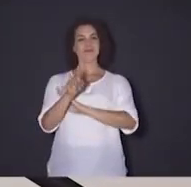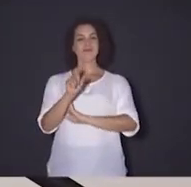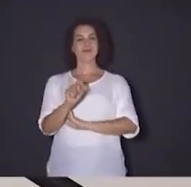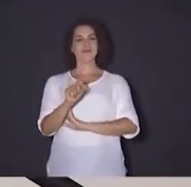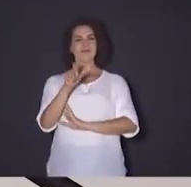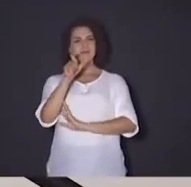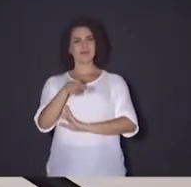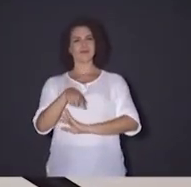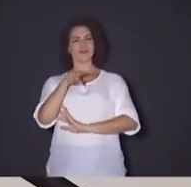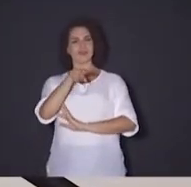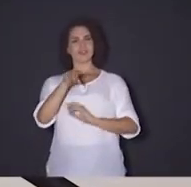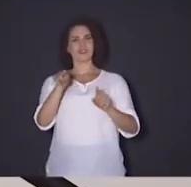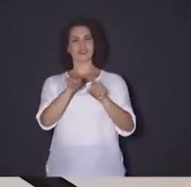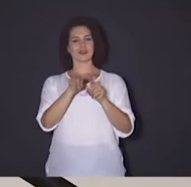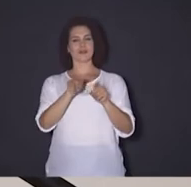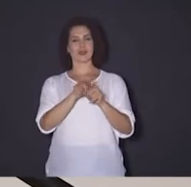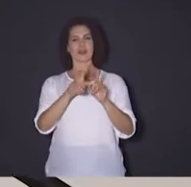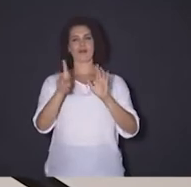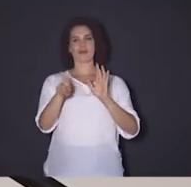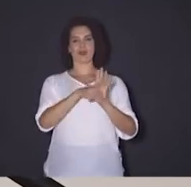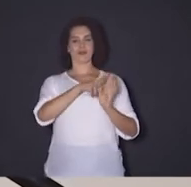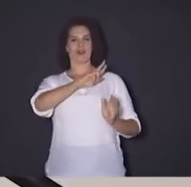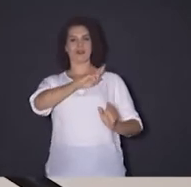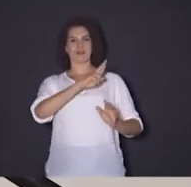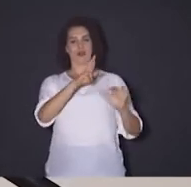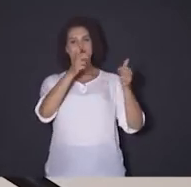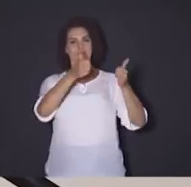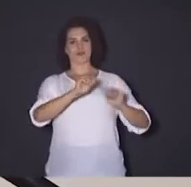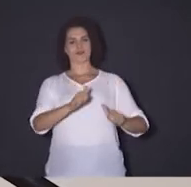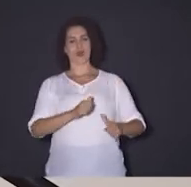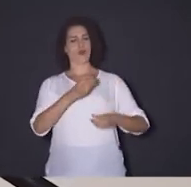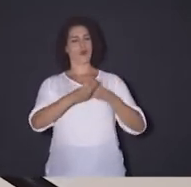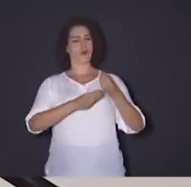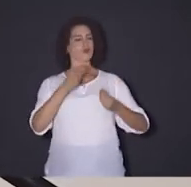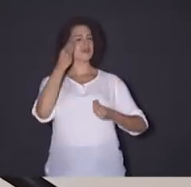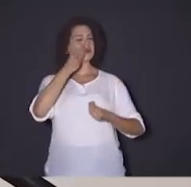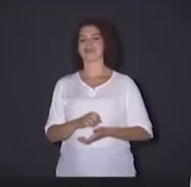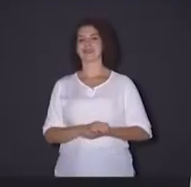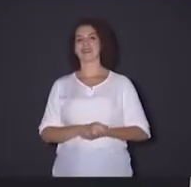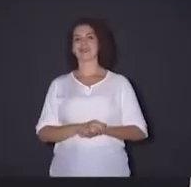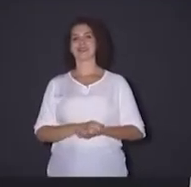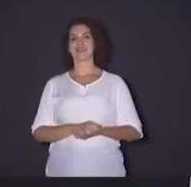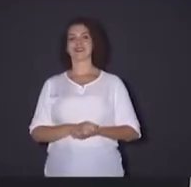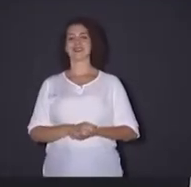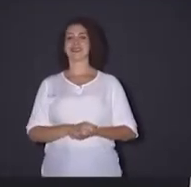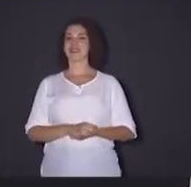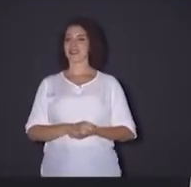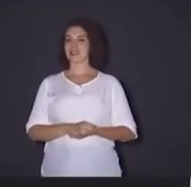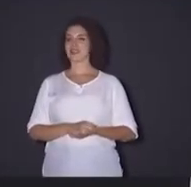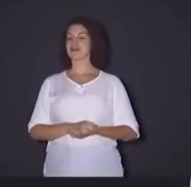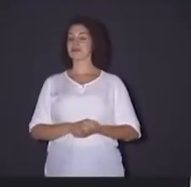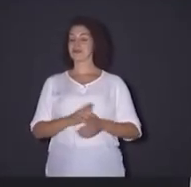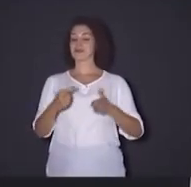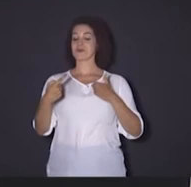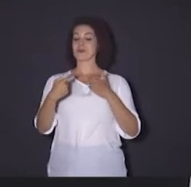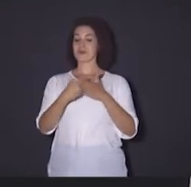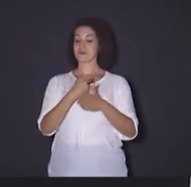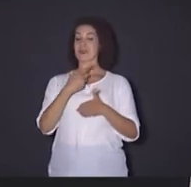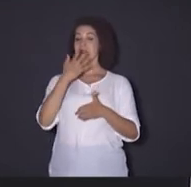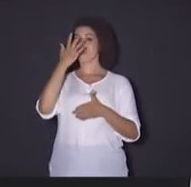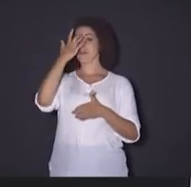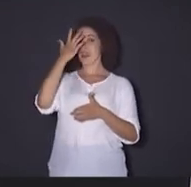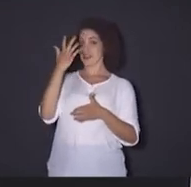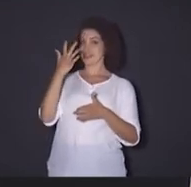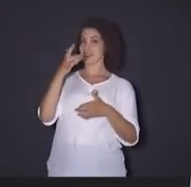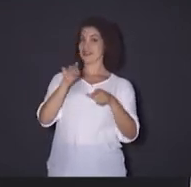também uma mulher do terreirão como a vivência no terreiro contribuiu para sua atuação política não perguntar é fácil de responder